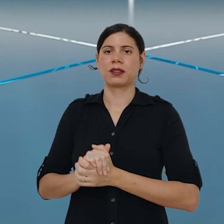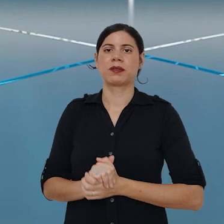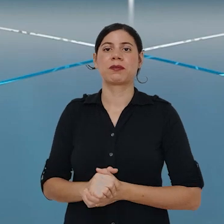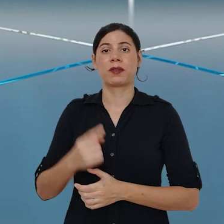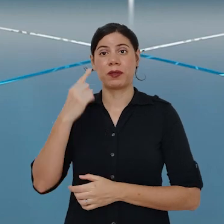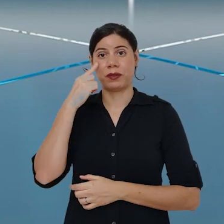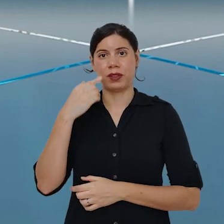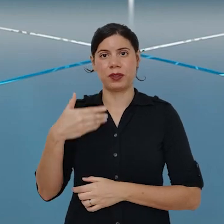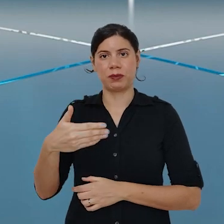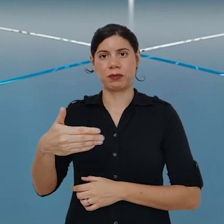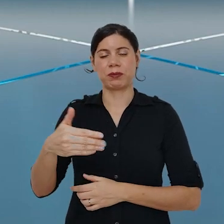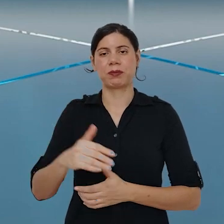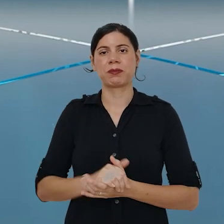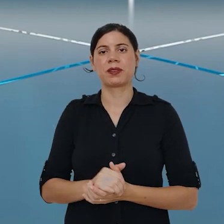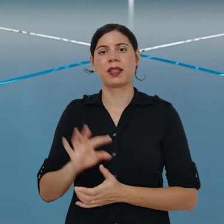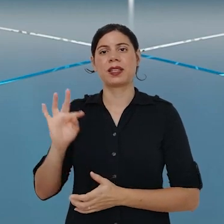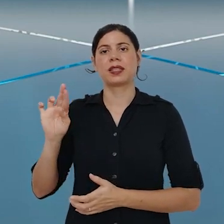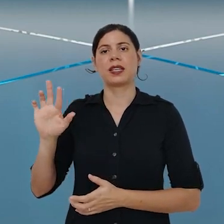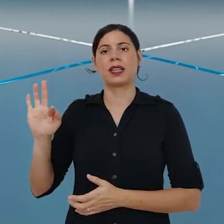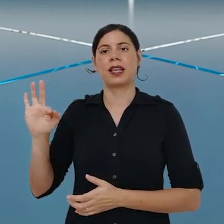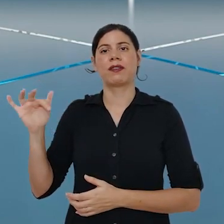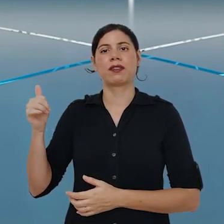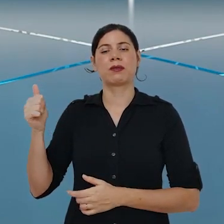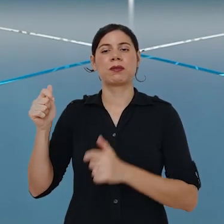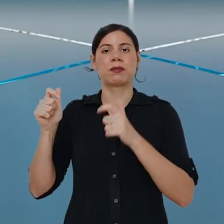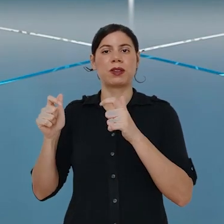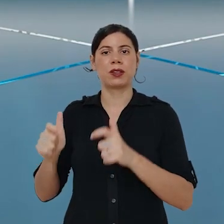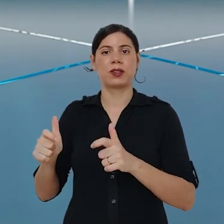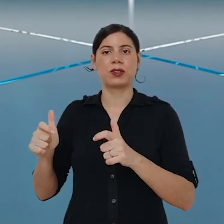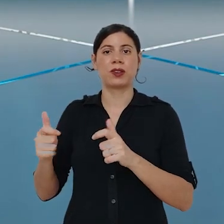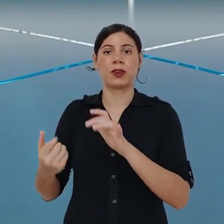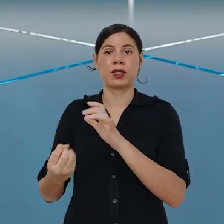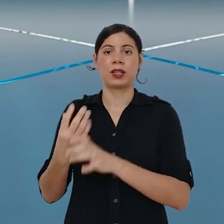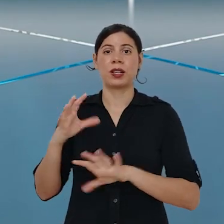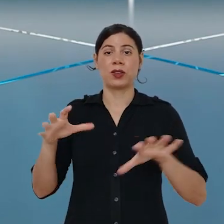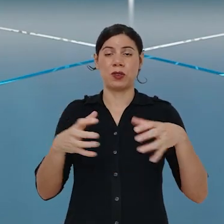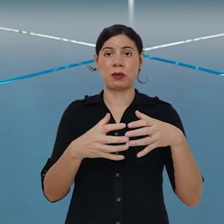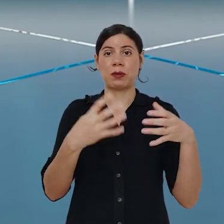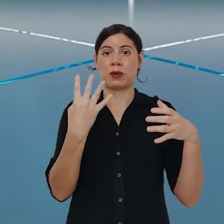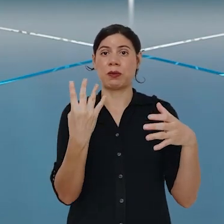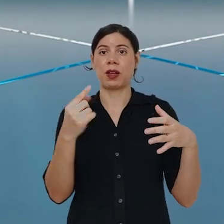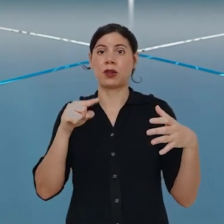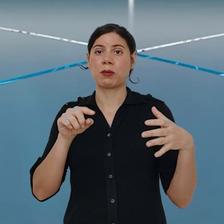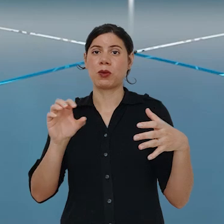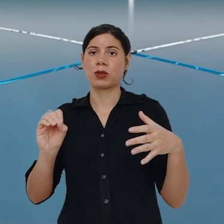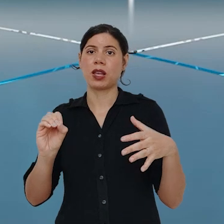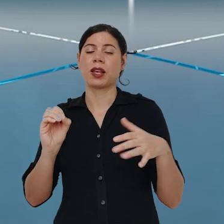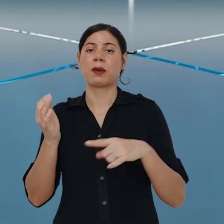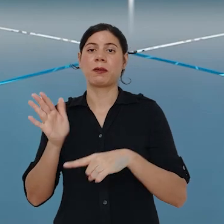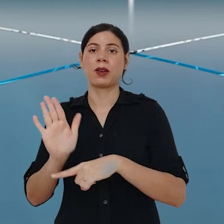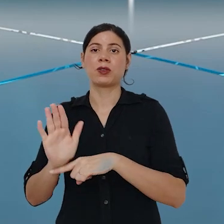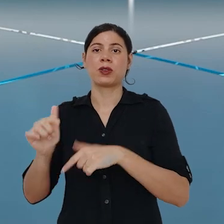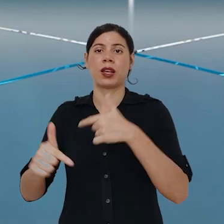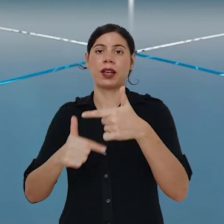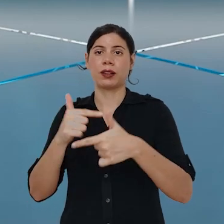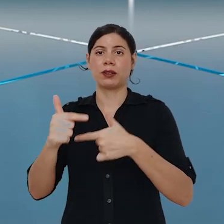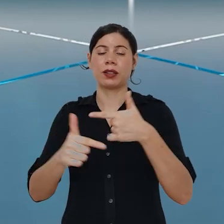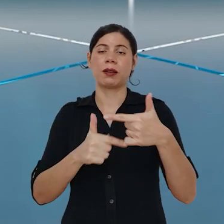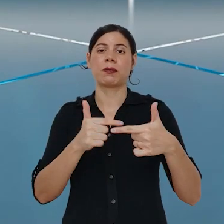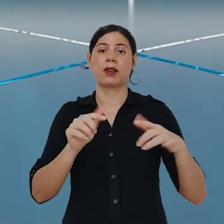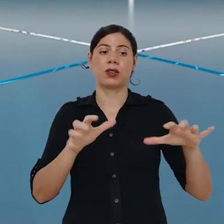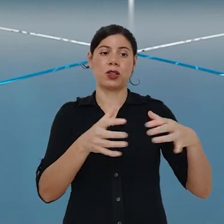policial. Confira comigo. O TRF da Primeira Região lança turmas 4.0 para ajudar no trabalho das